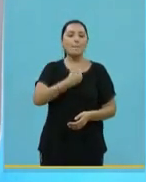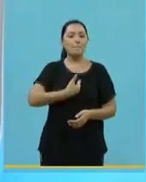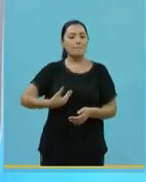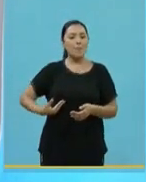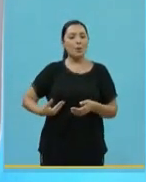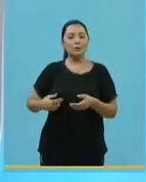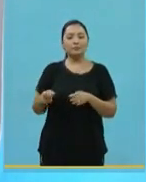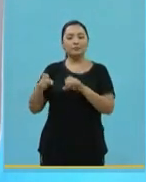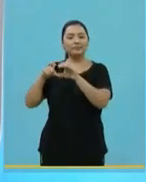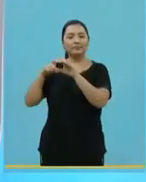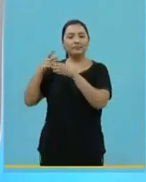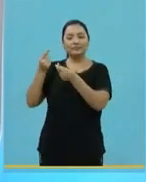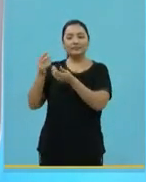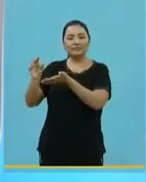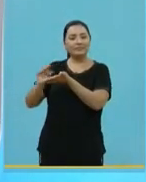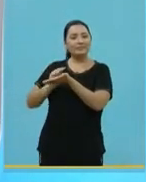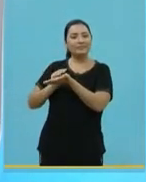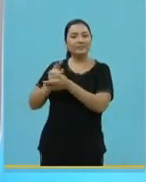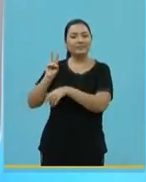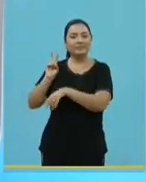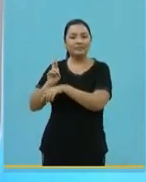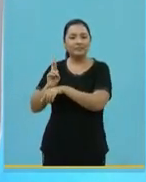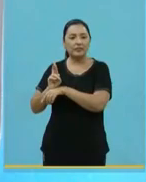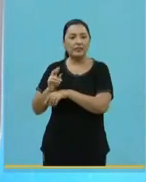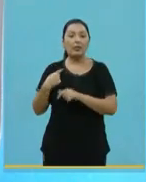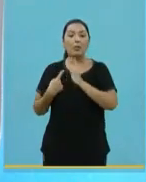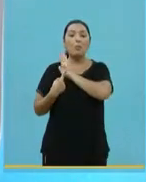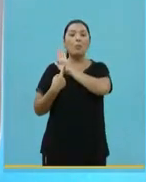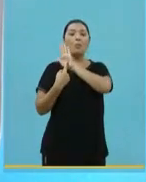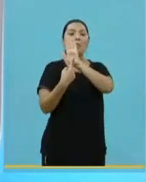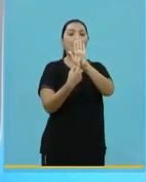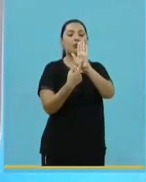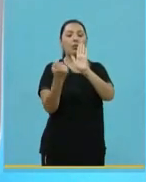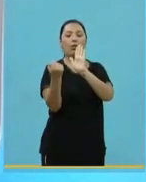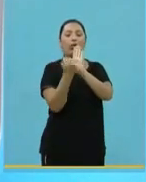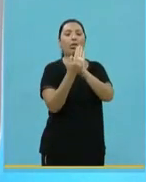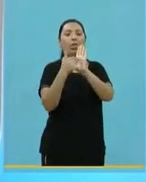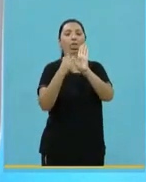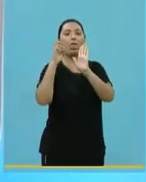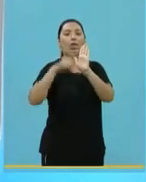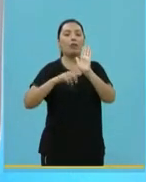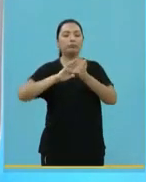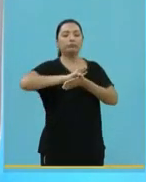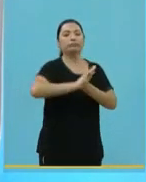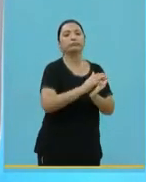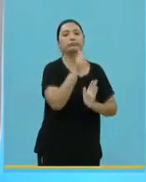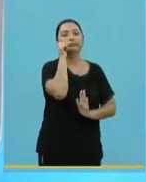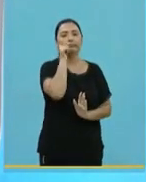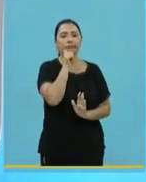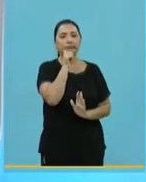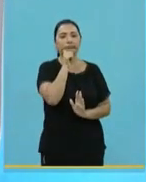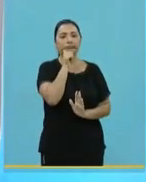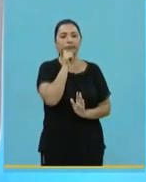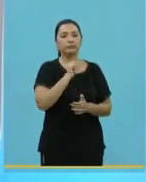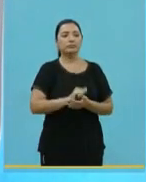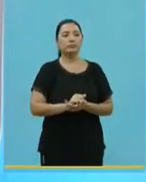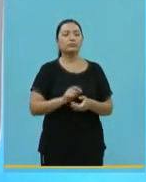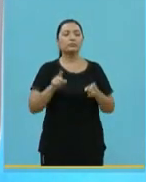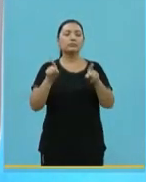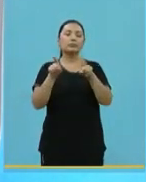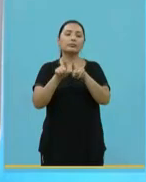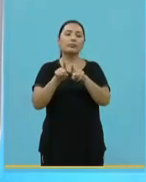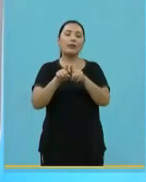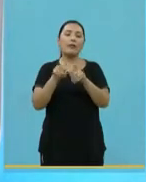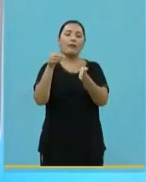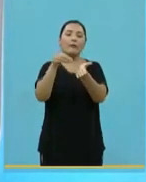com o governo e também tem o seu nome exposto um selo do machismo é também preciso enfrentar a falta